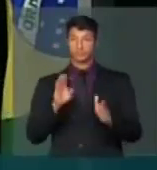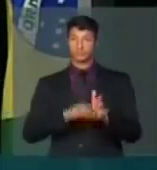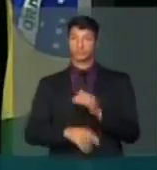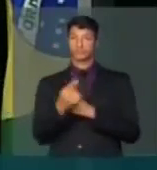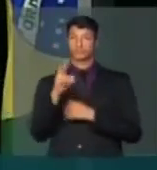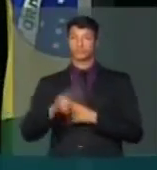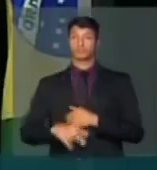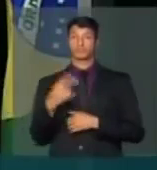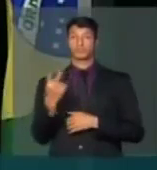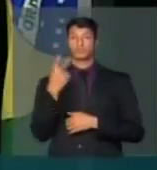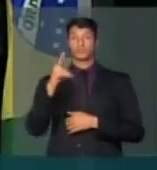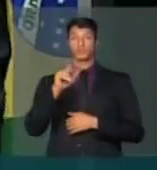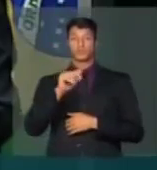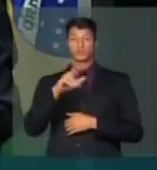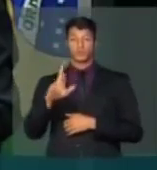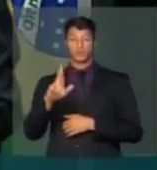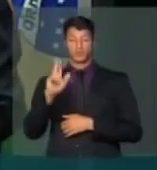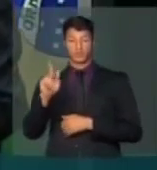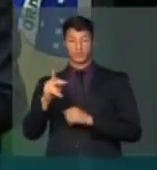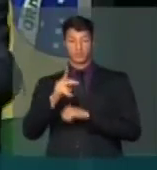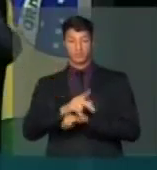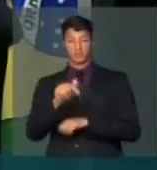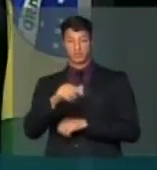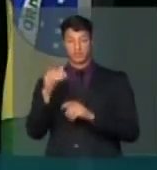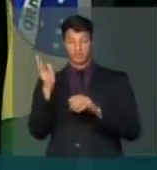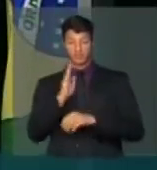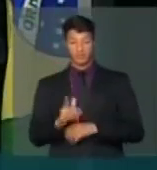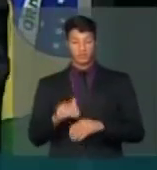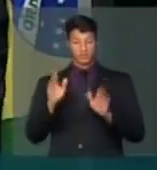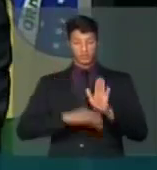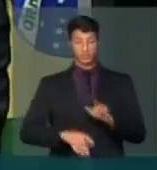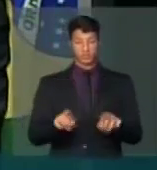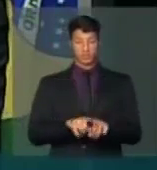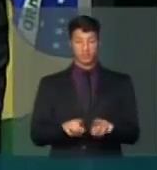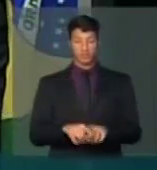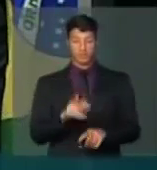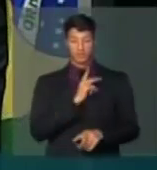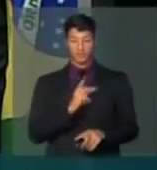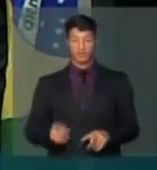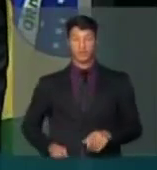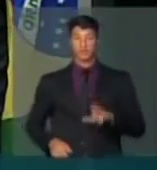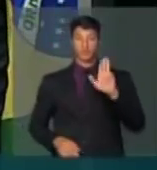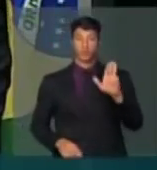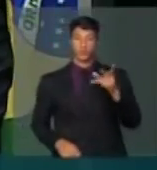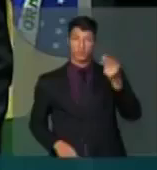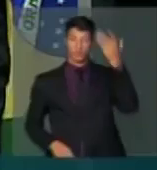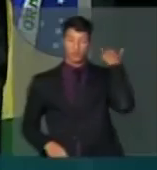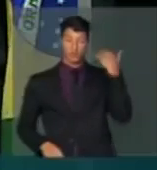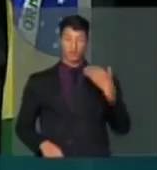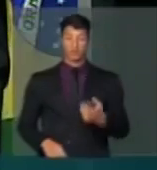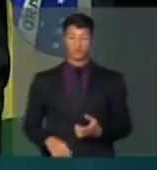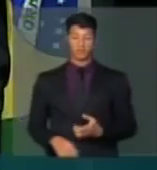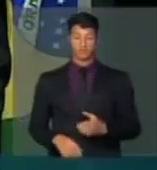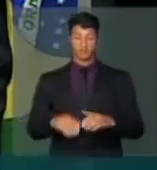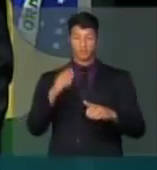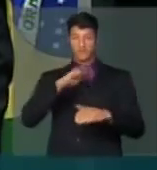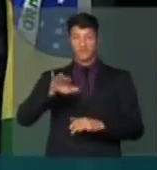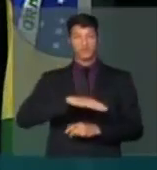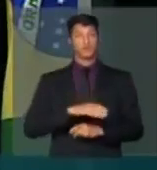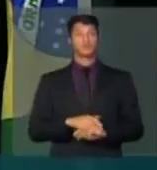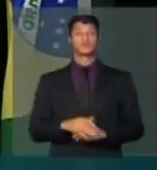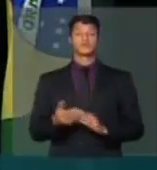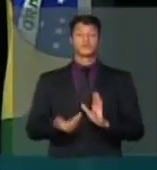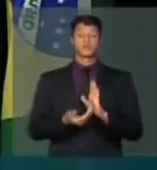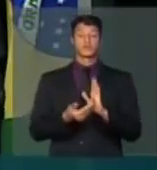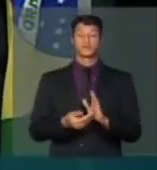uma vez o fator previdenciário aqui nessa casa. O Senado derrubou também, e o presidente Lula, na época, vetou. E